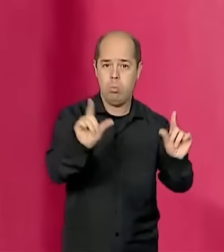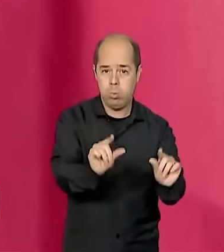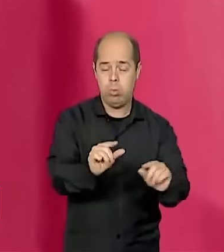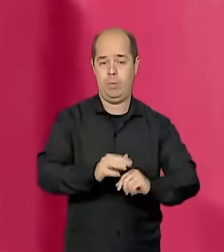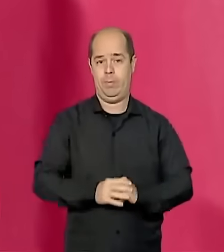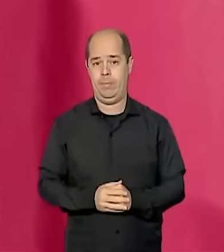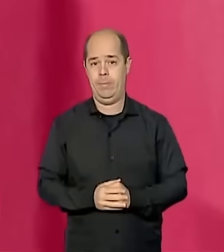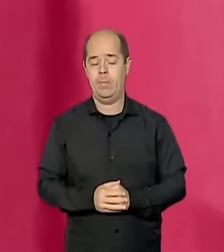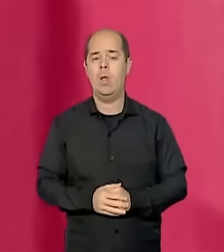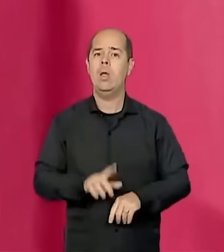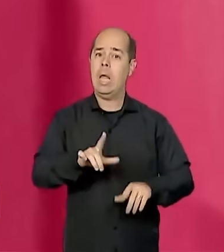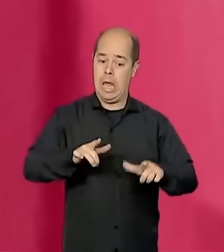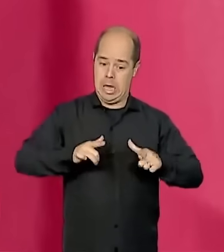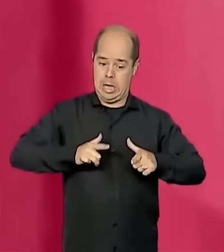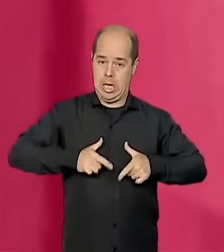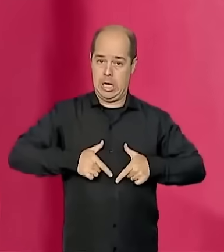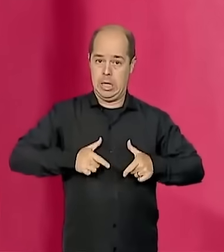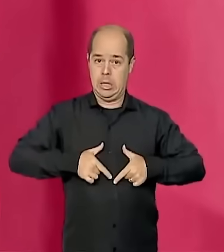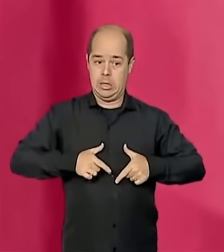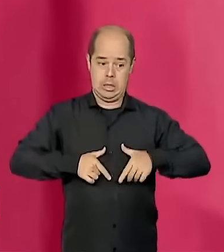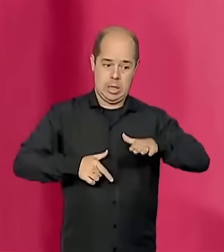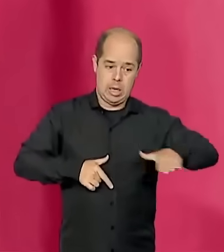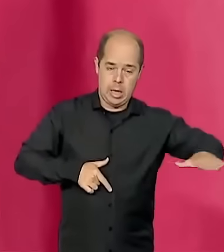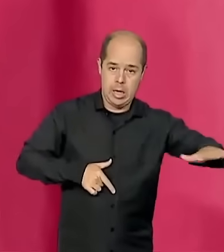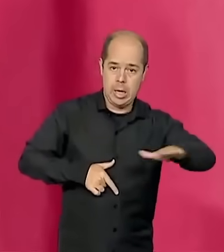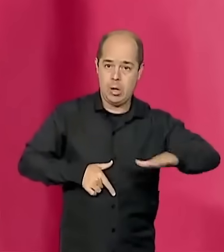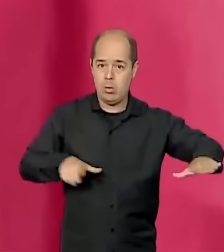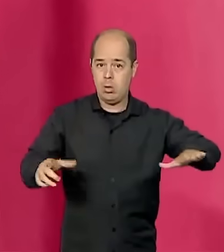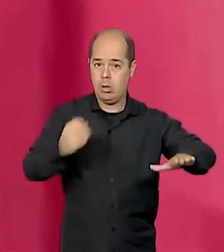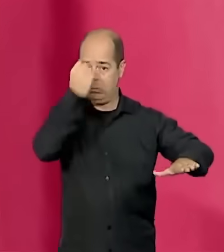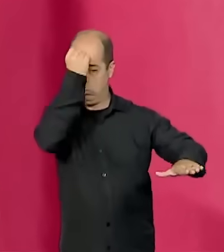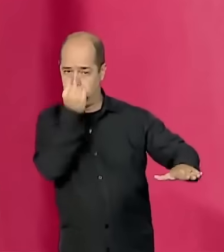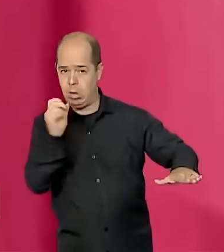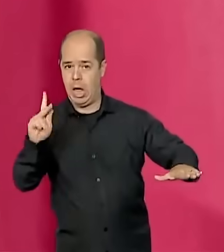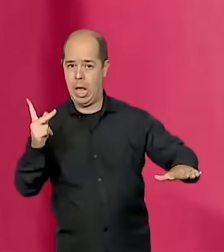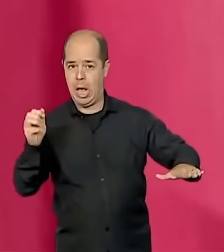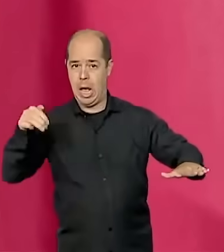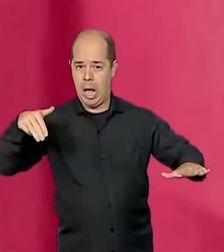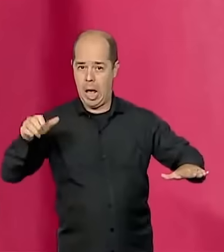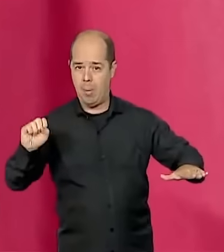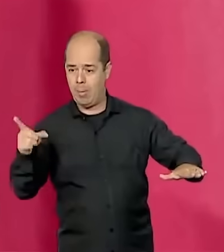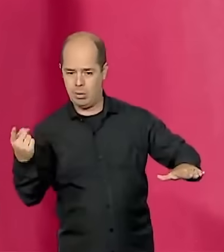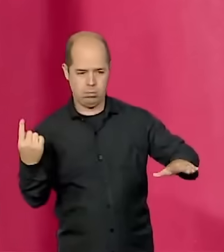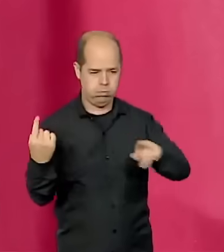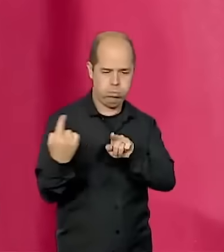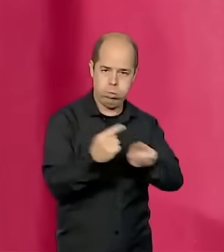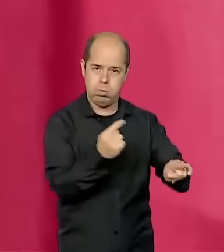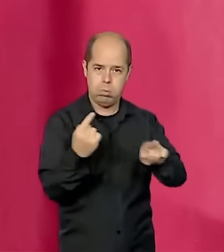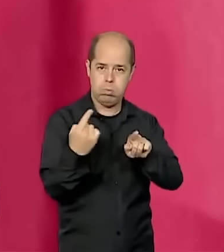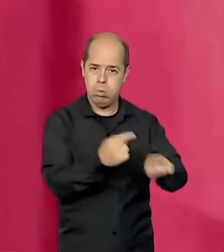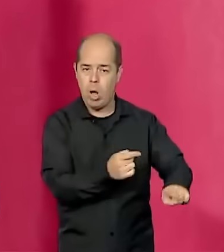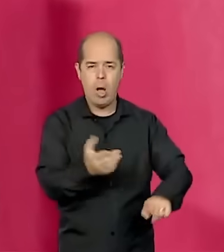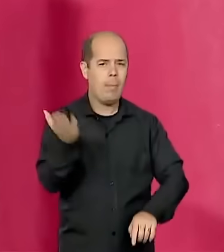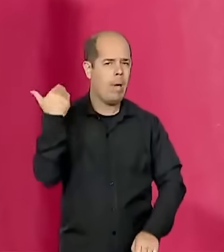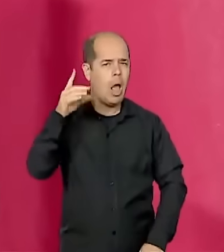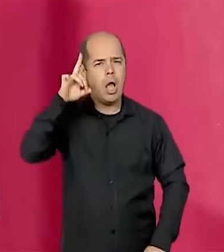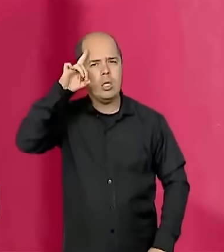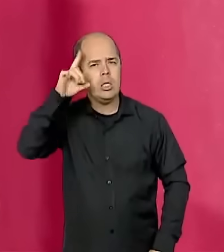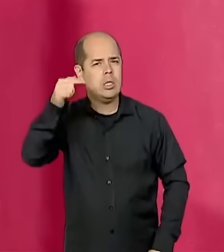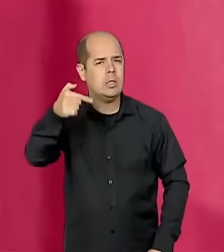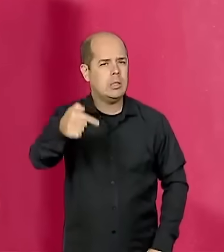Israel foi atacado pela organização terrorista Hamas. O dia 7 de outubro representa